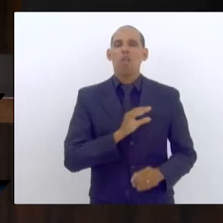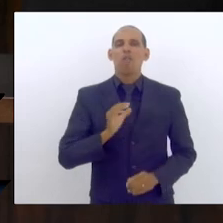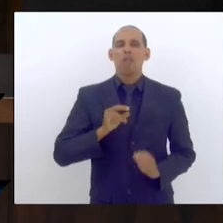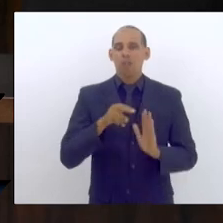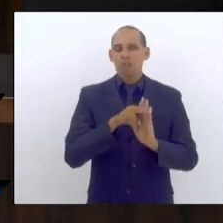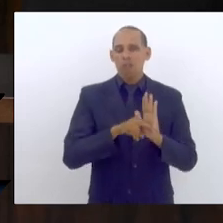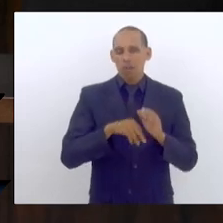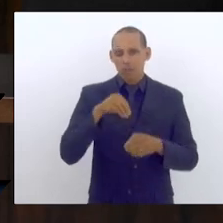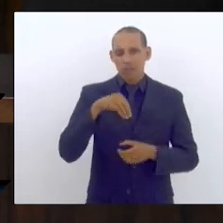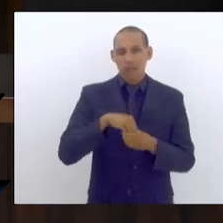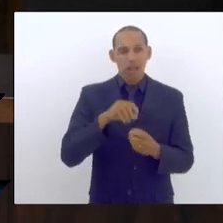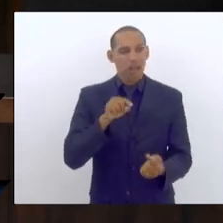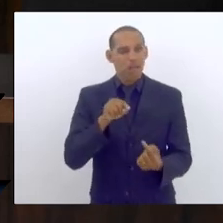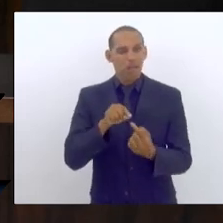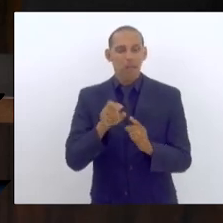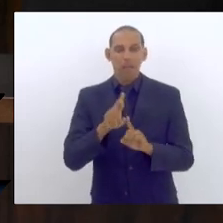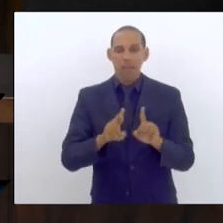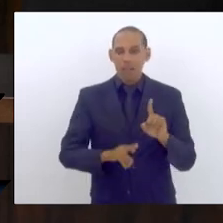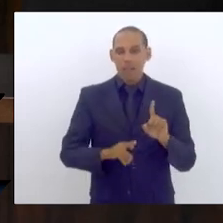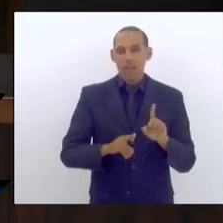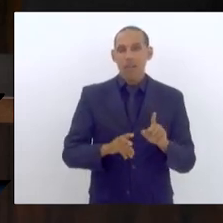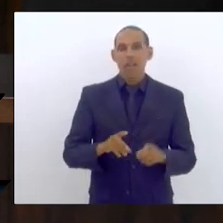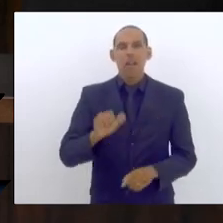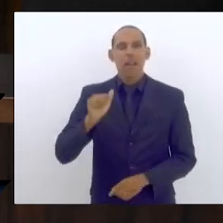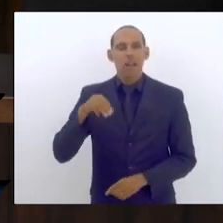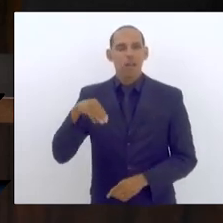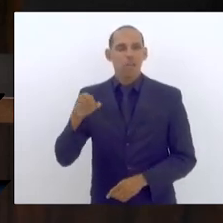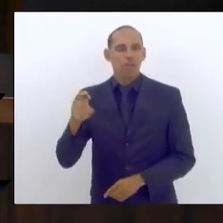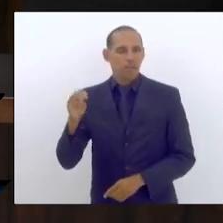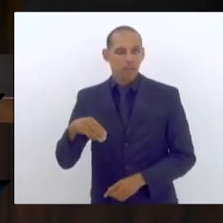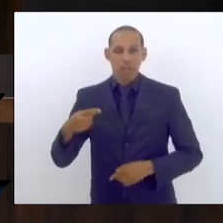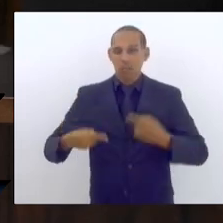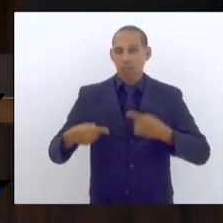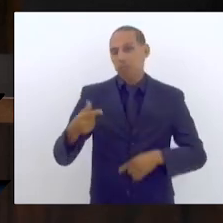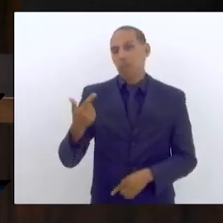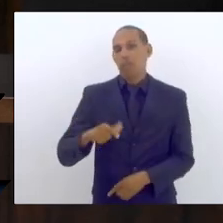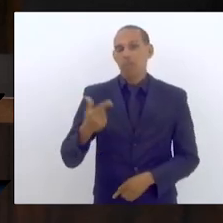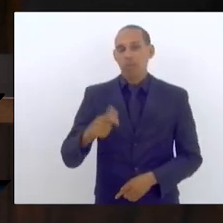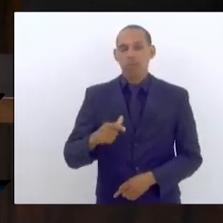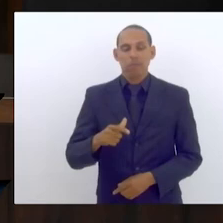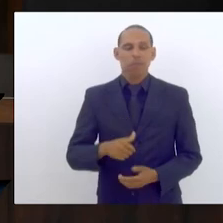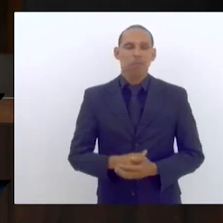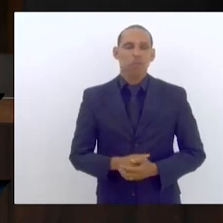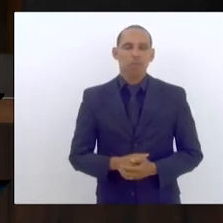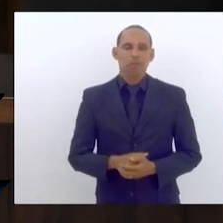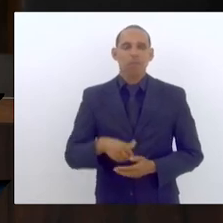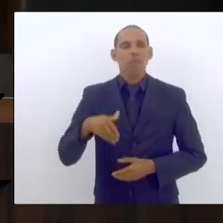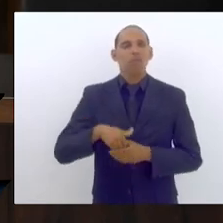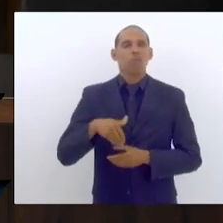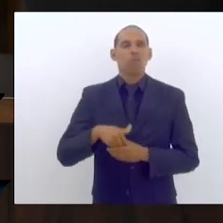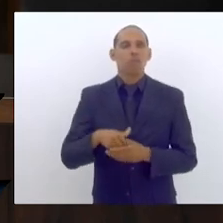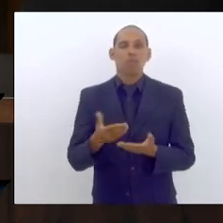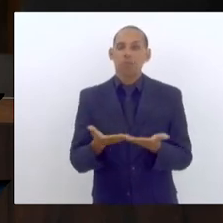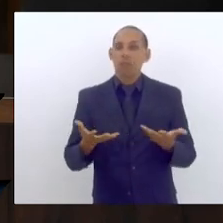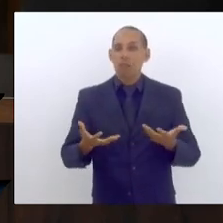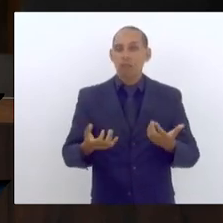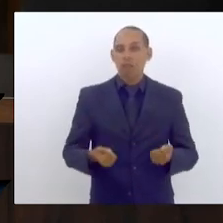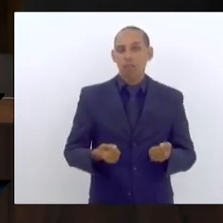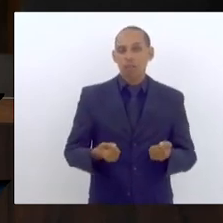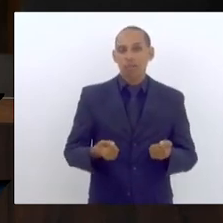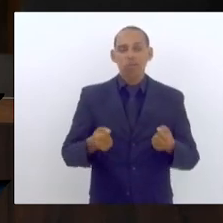favorável. Relator, deputado Rodrigo Amorim. Em discussão, não havendo quem queira discutir, encerrada a discussão e votação. Senhores que